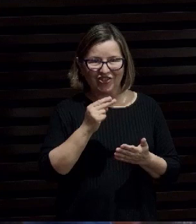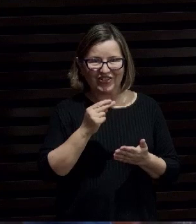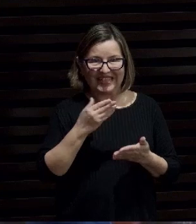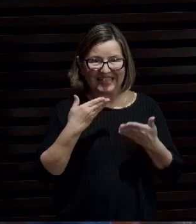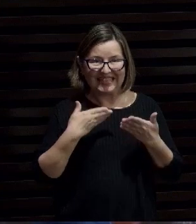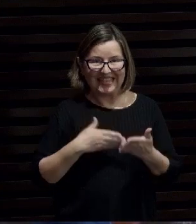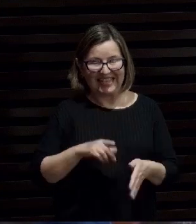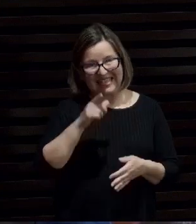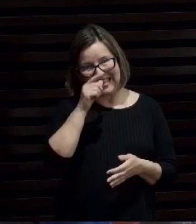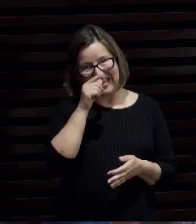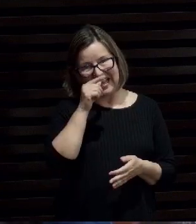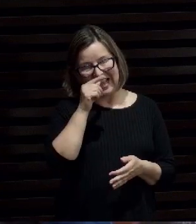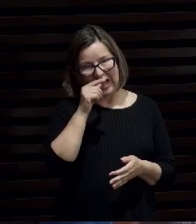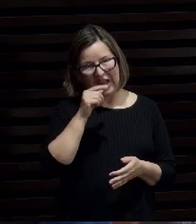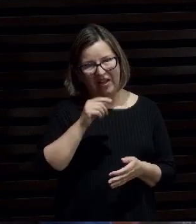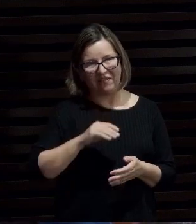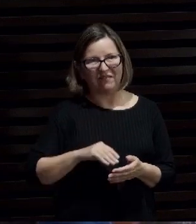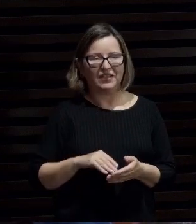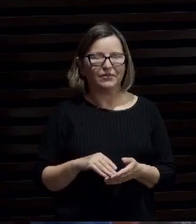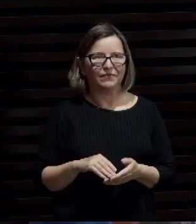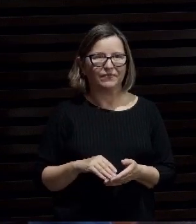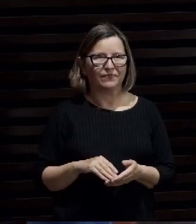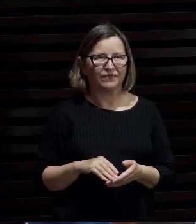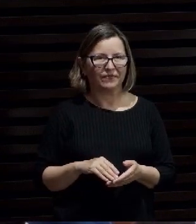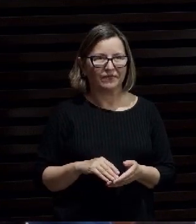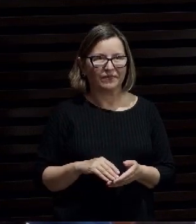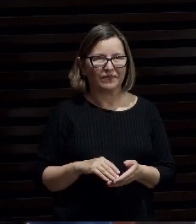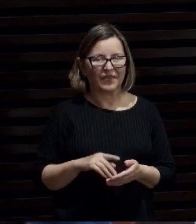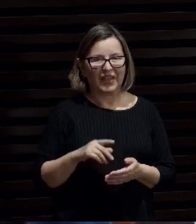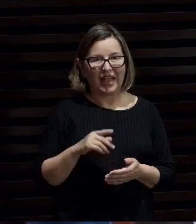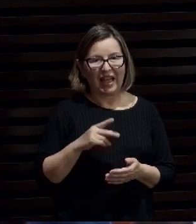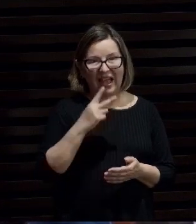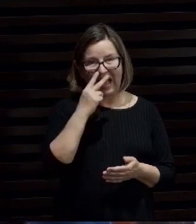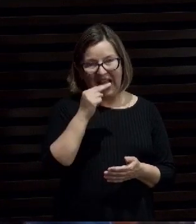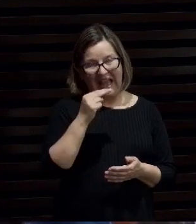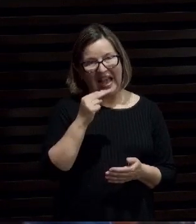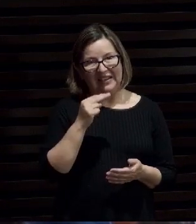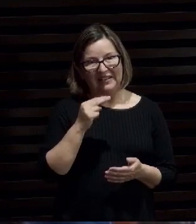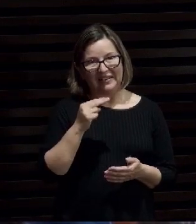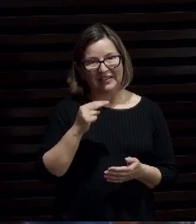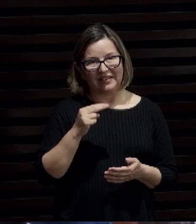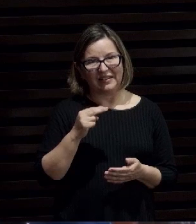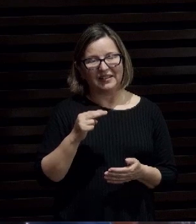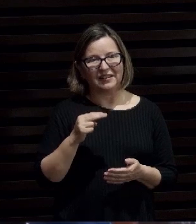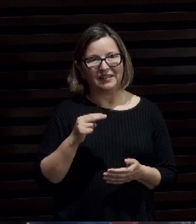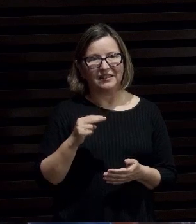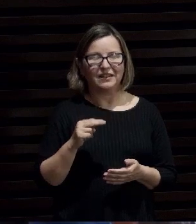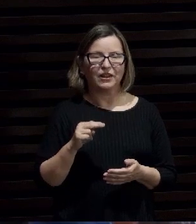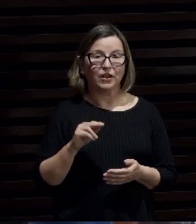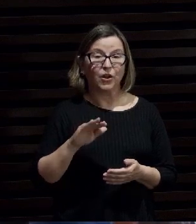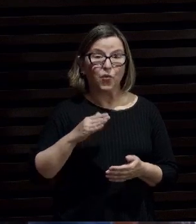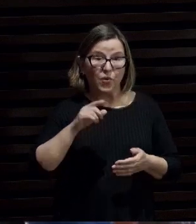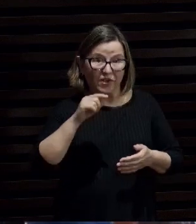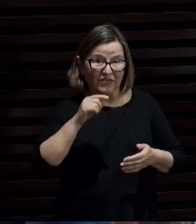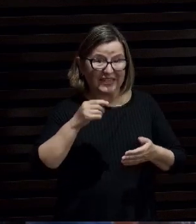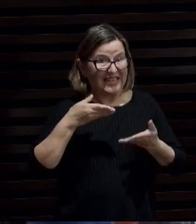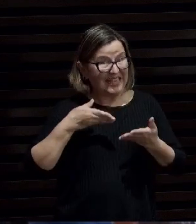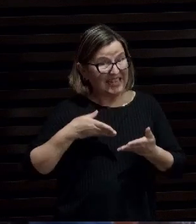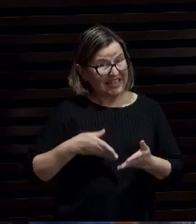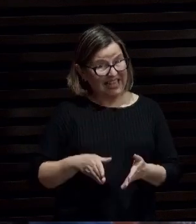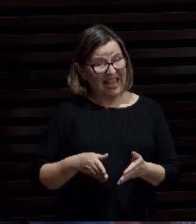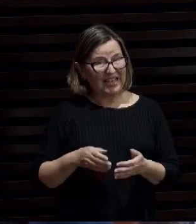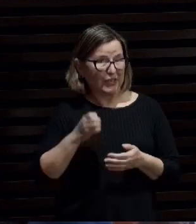diria respeito ao seu nascimento humano. Tem o líquido amniótico no útero da mãe, a hora que você nasce, sai o